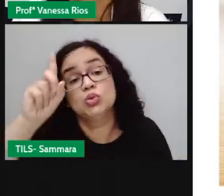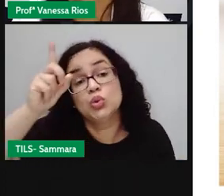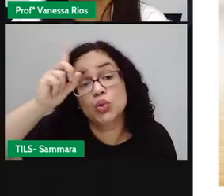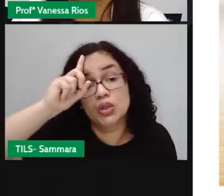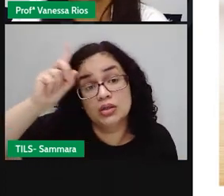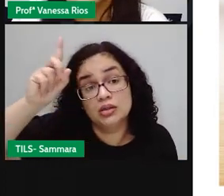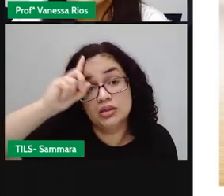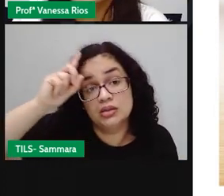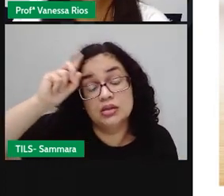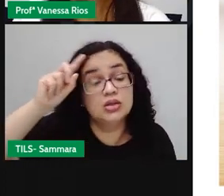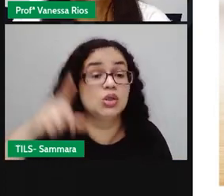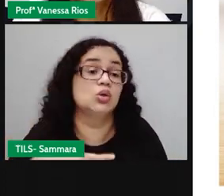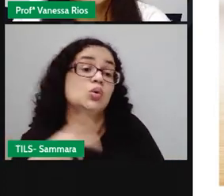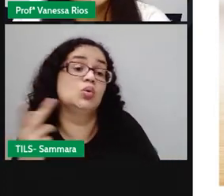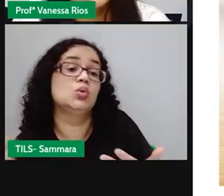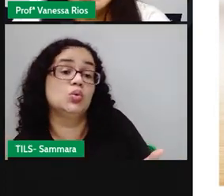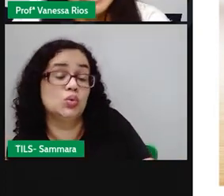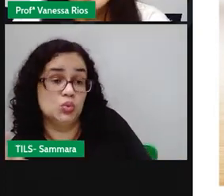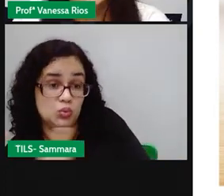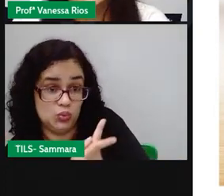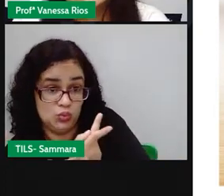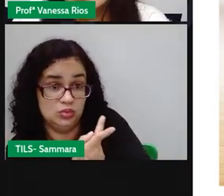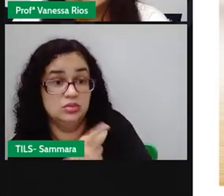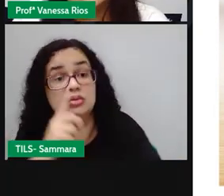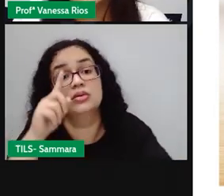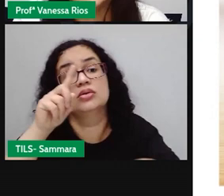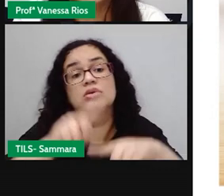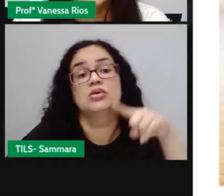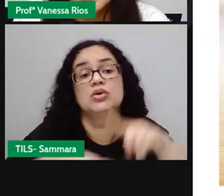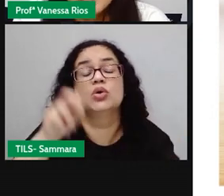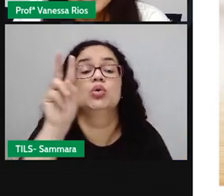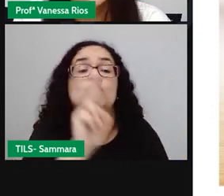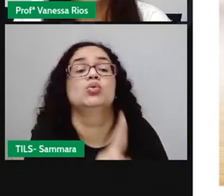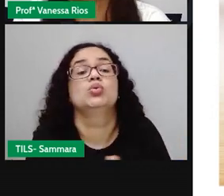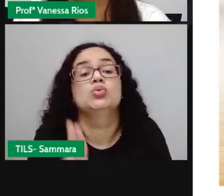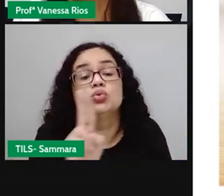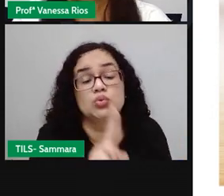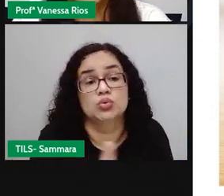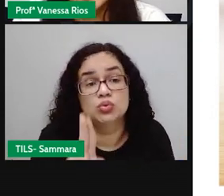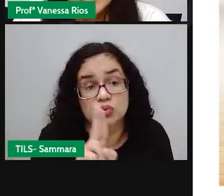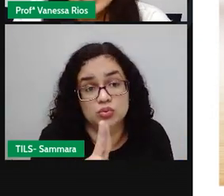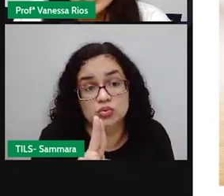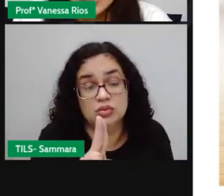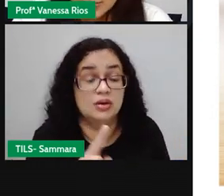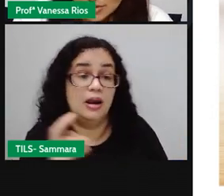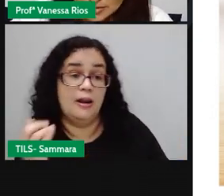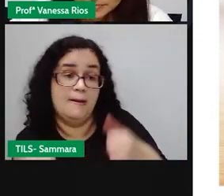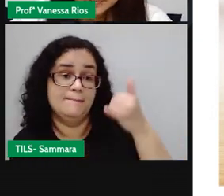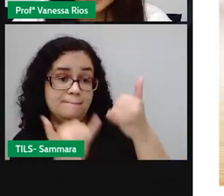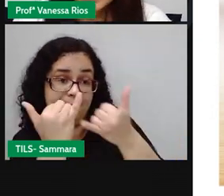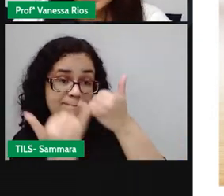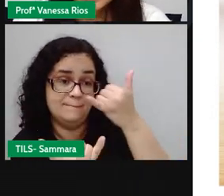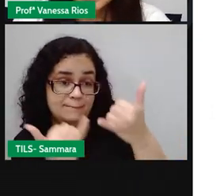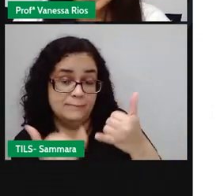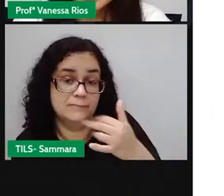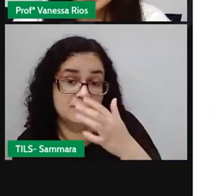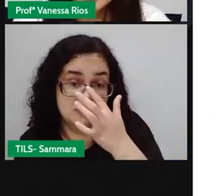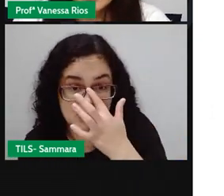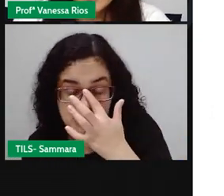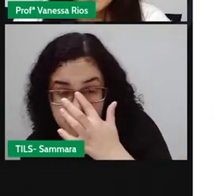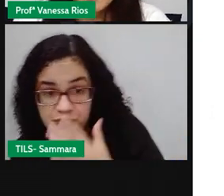e isso também acontece com os materiais quando eles são utilizados para produzir os brinquedos.